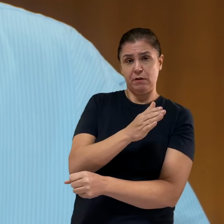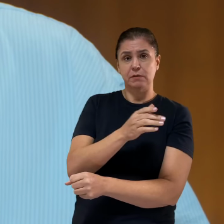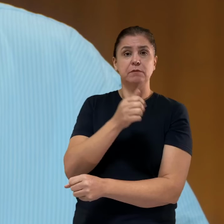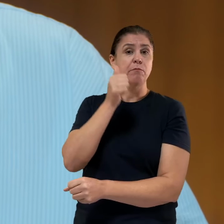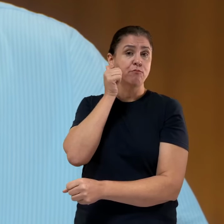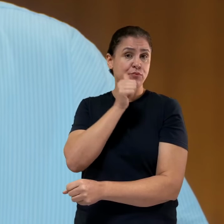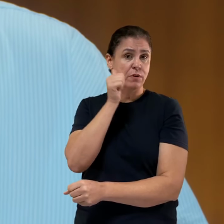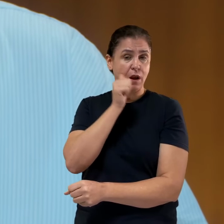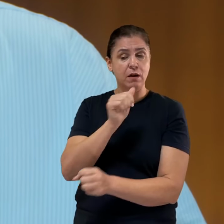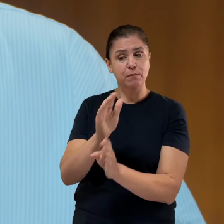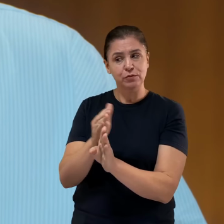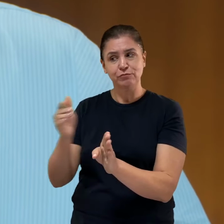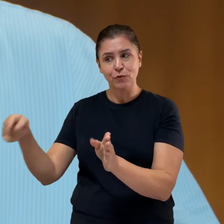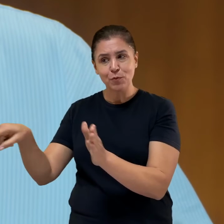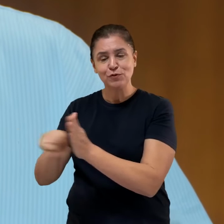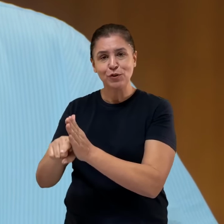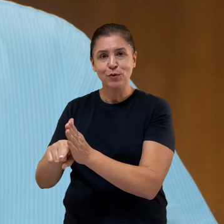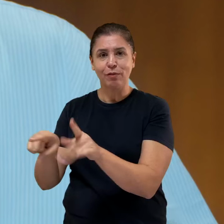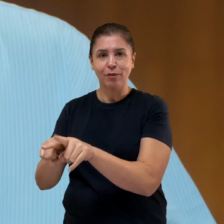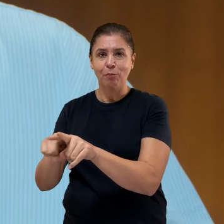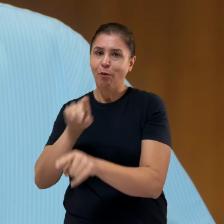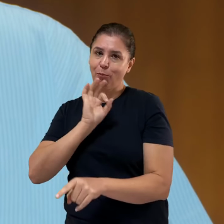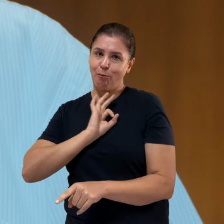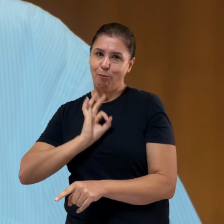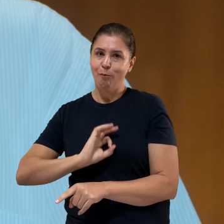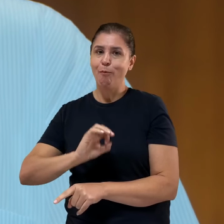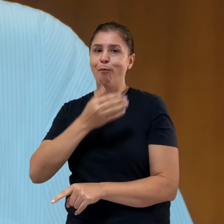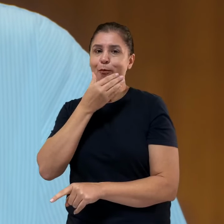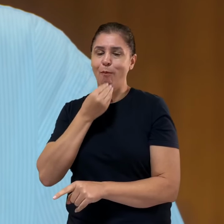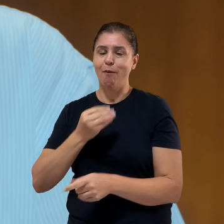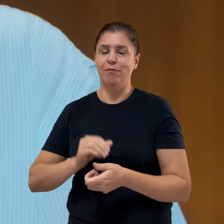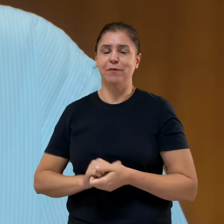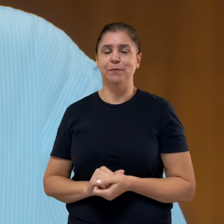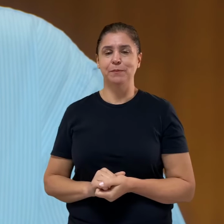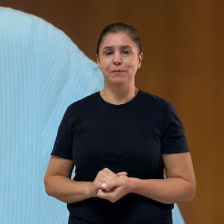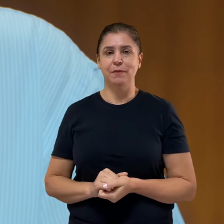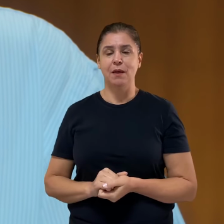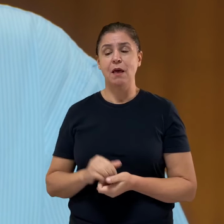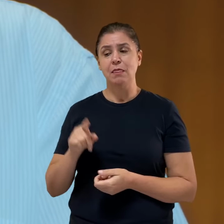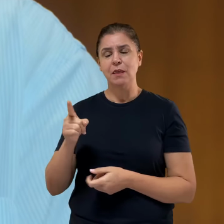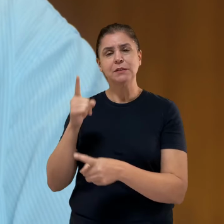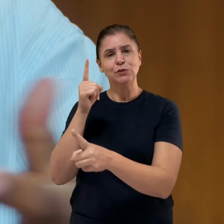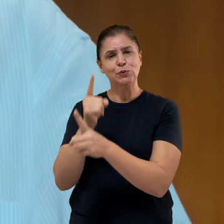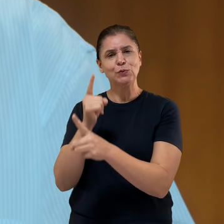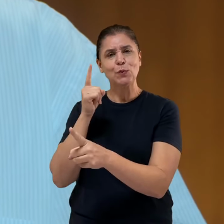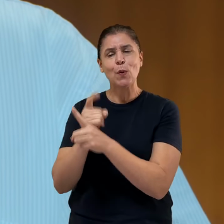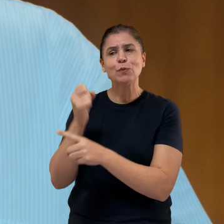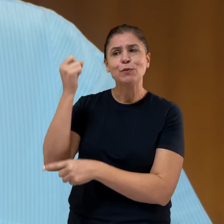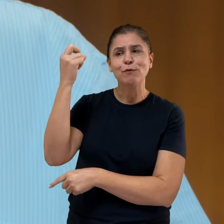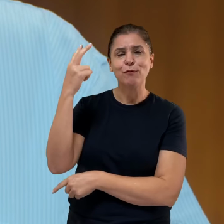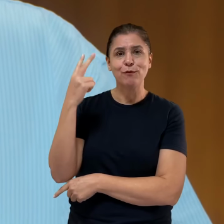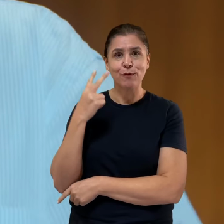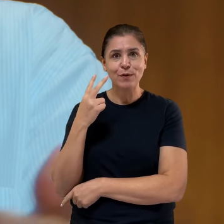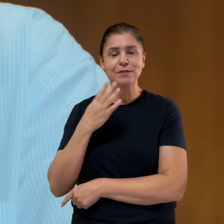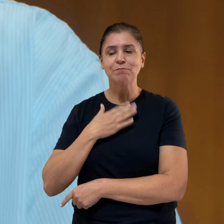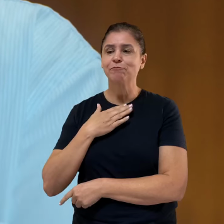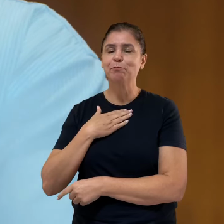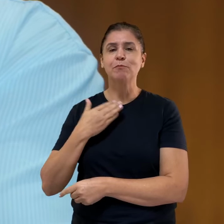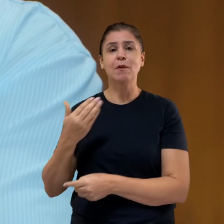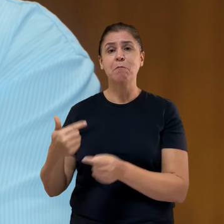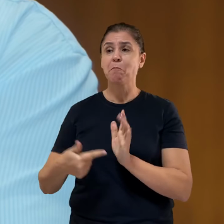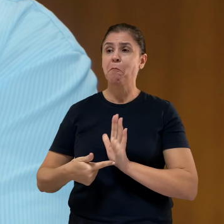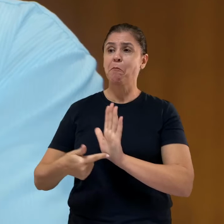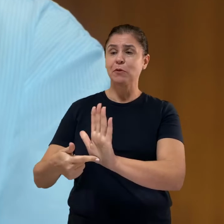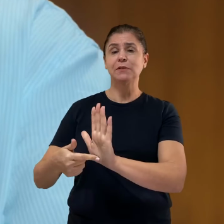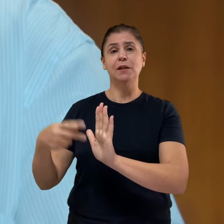Os padres estavam chegando fazia dois anos que estavam em Londrina. E nesse encontro vocacional foi